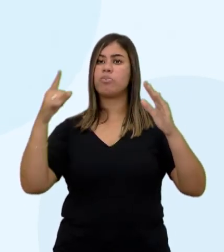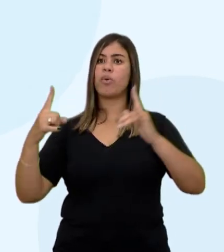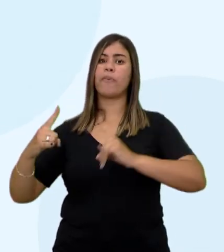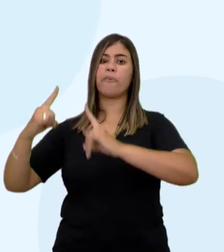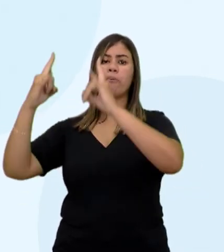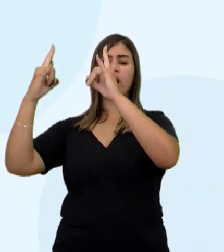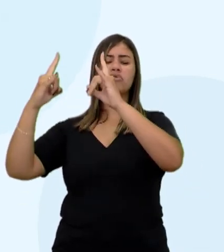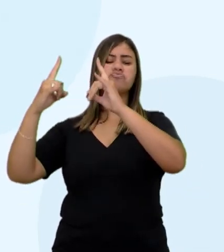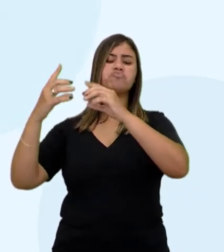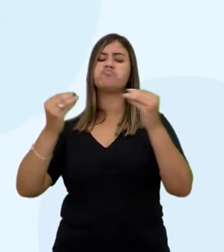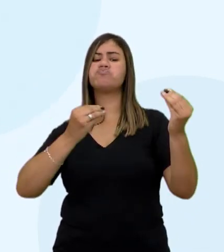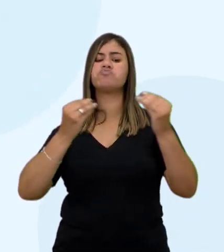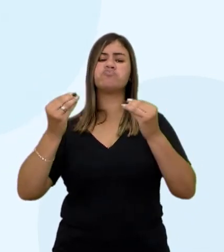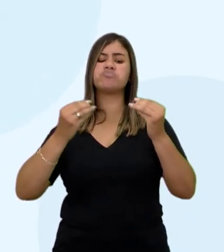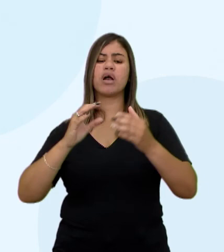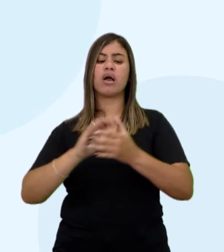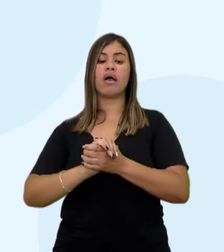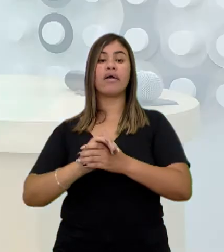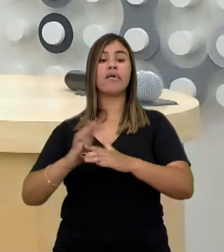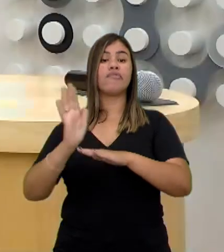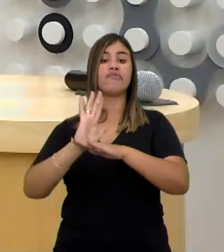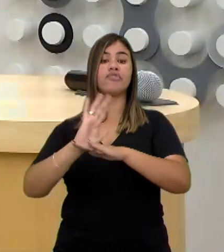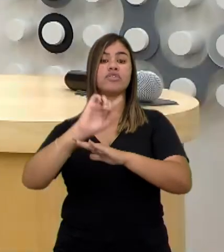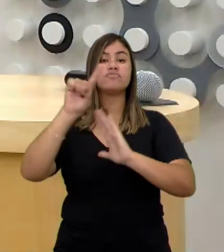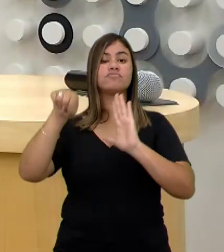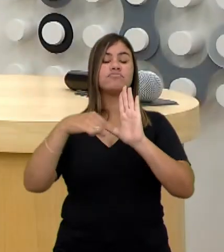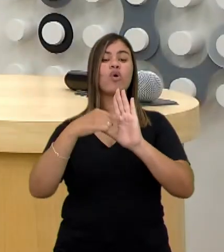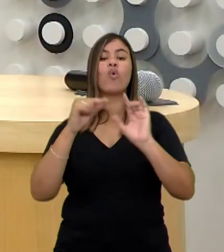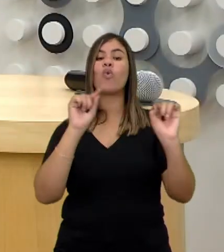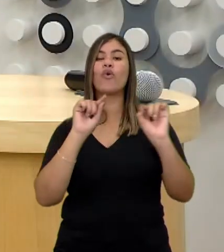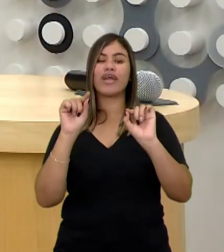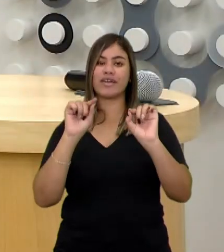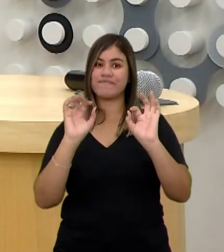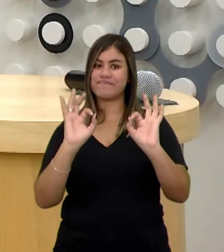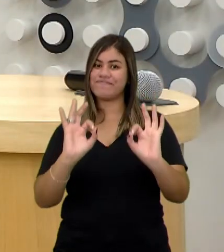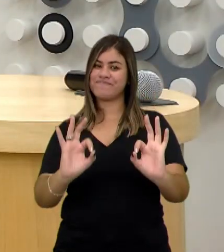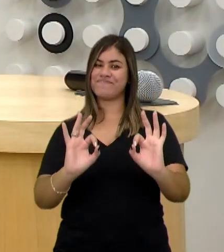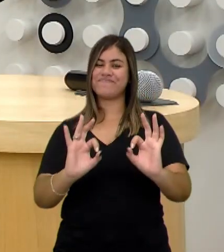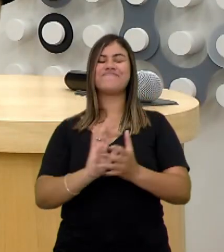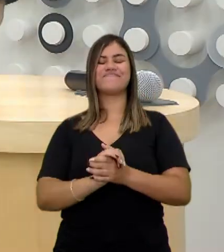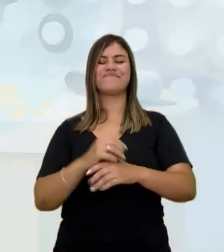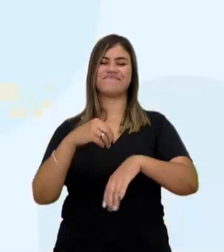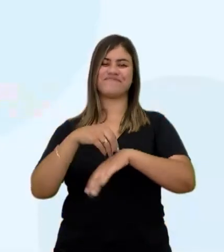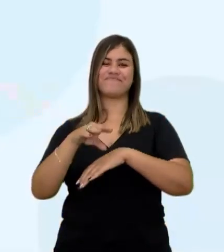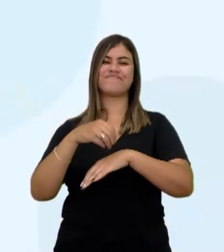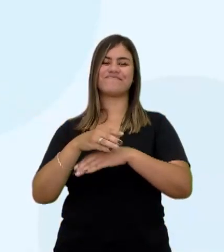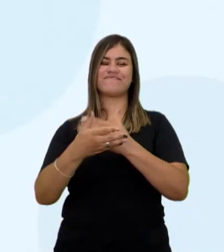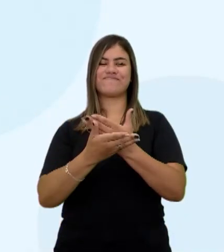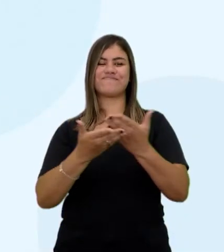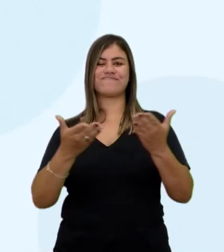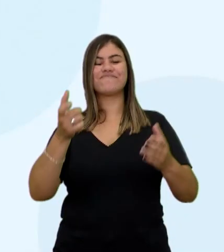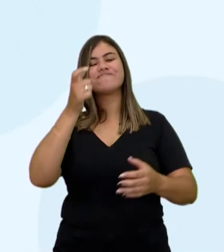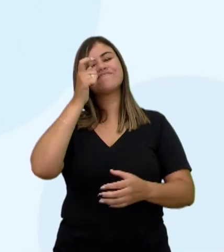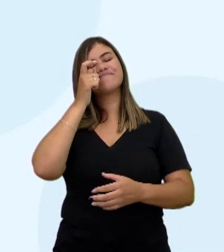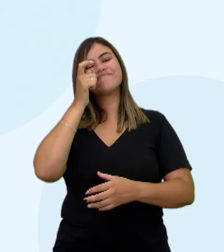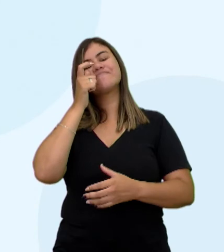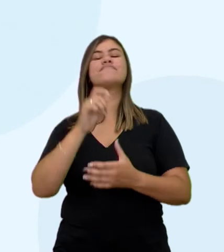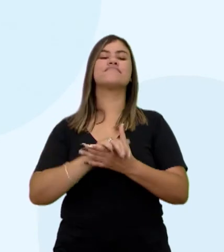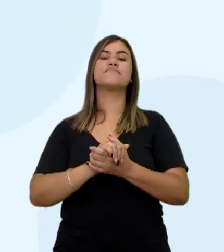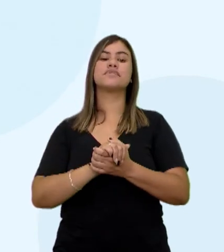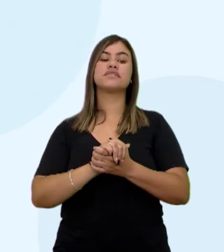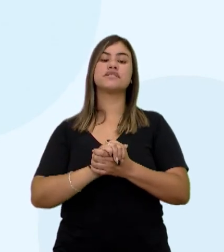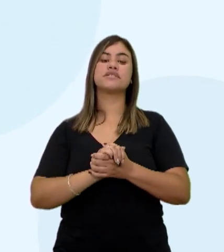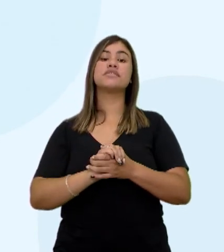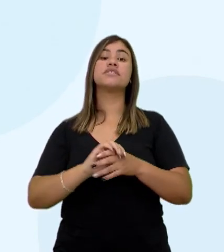a mensagem do vídeo? Certo, pessoal? É isso aí, ó. Então, sugestão legal aí para você estar assistindo o curta